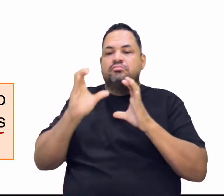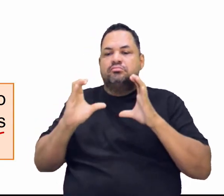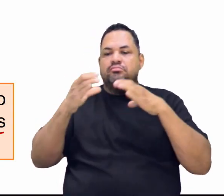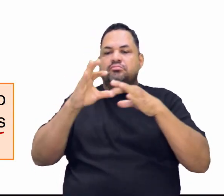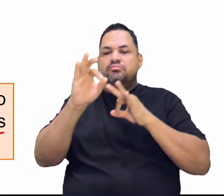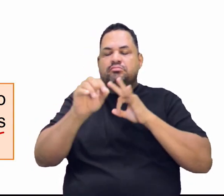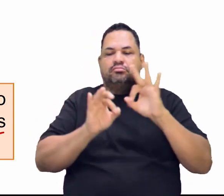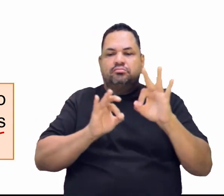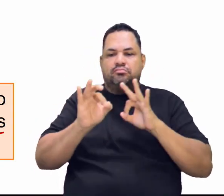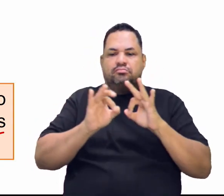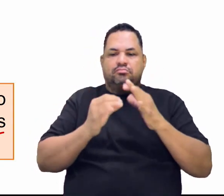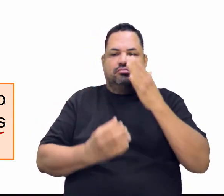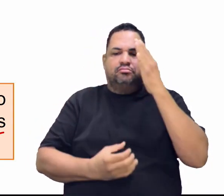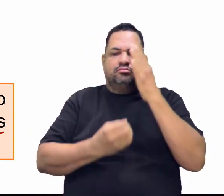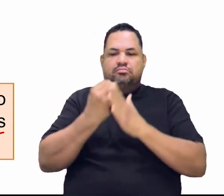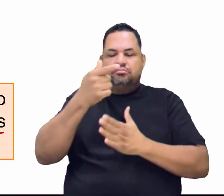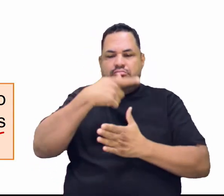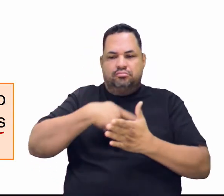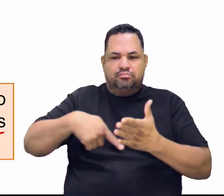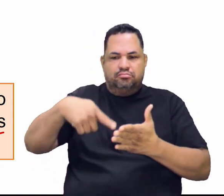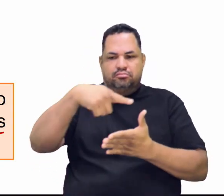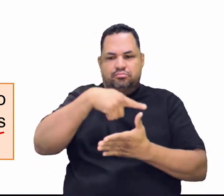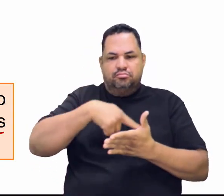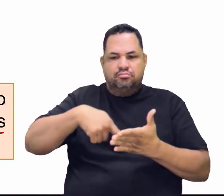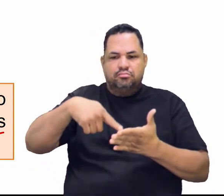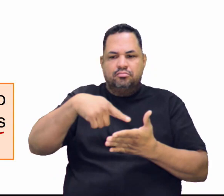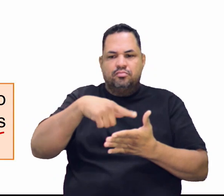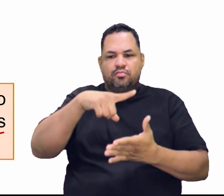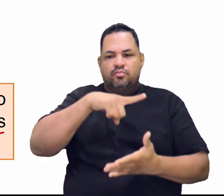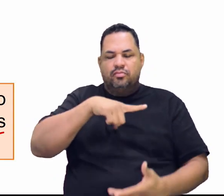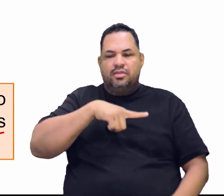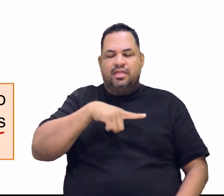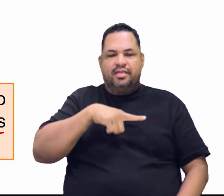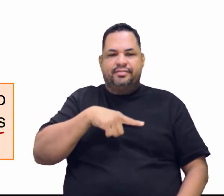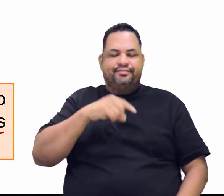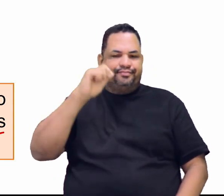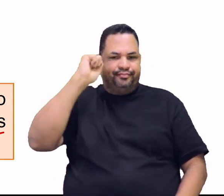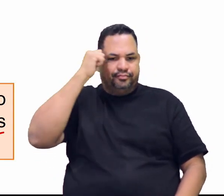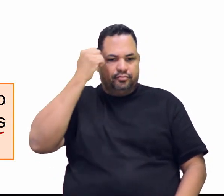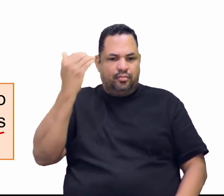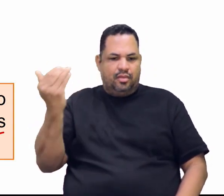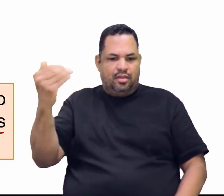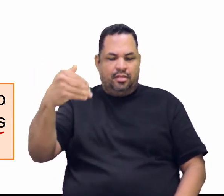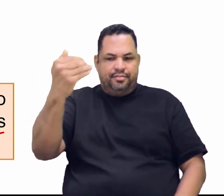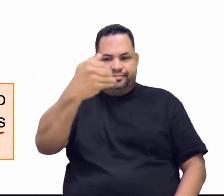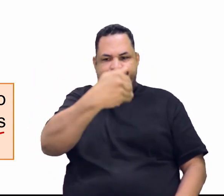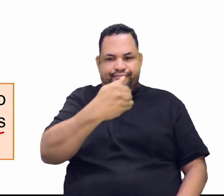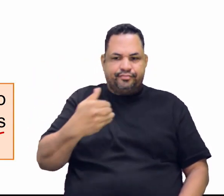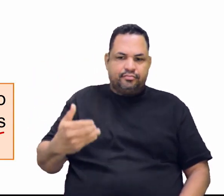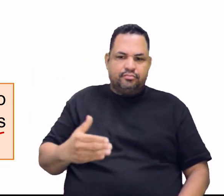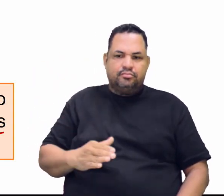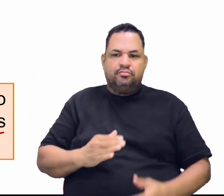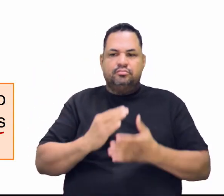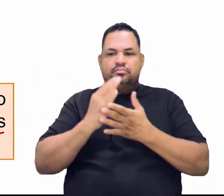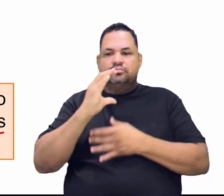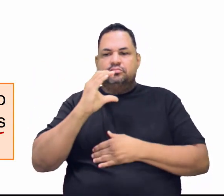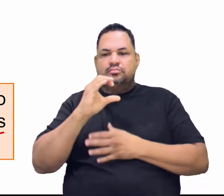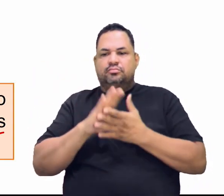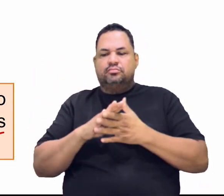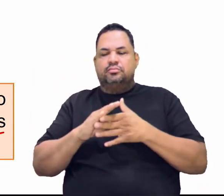e formavam os quilombos. Nós temos negros que vieram do